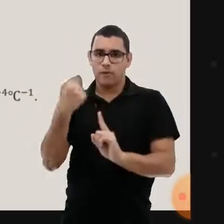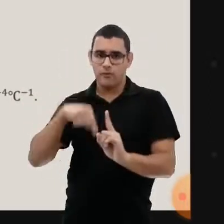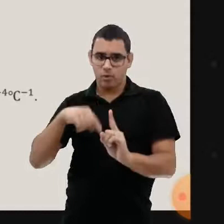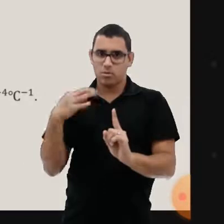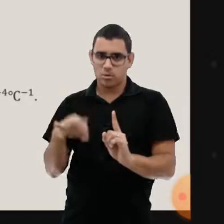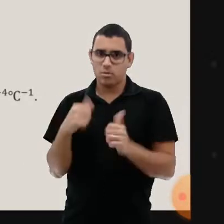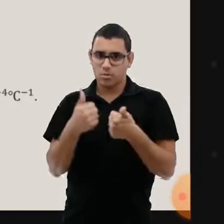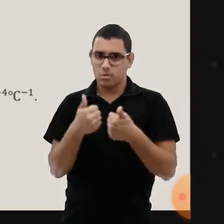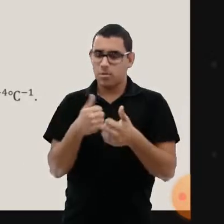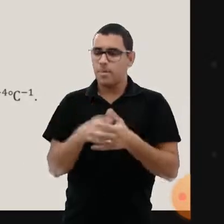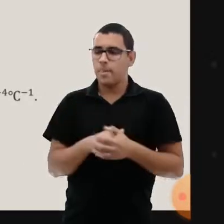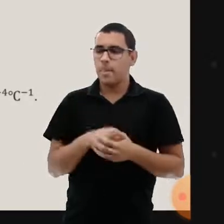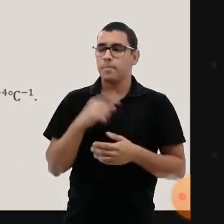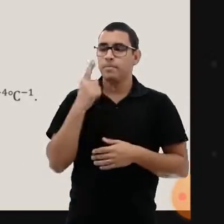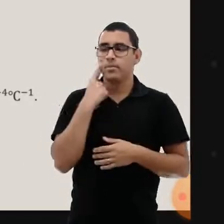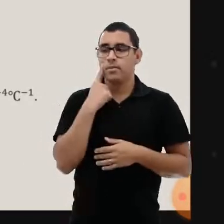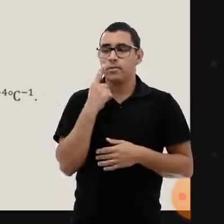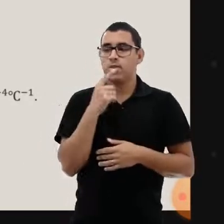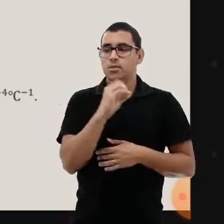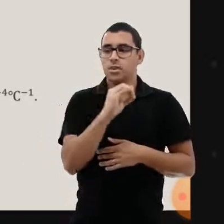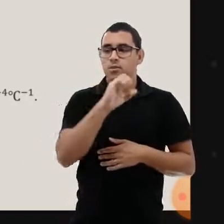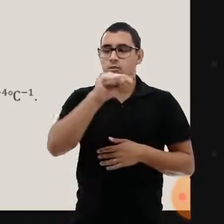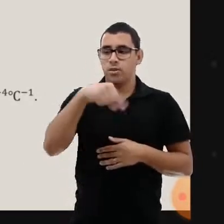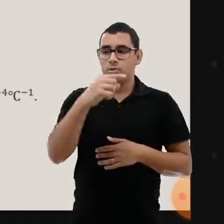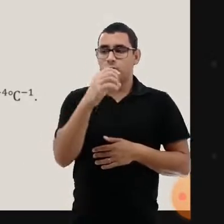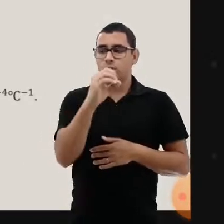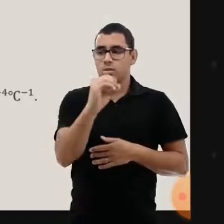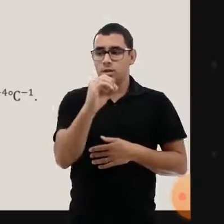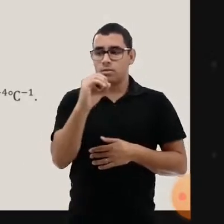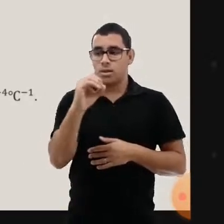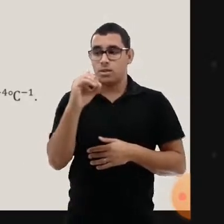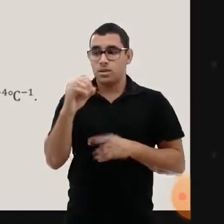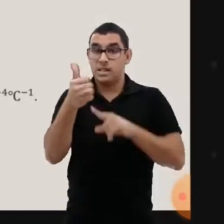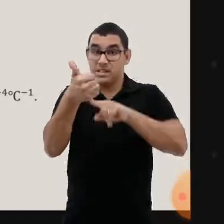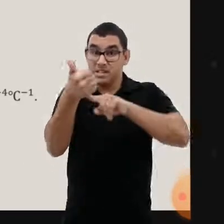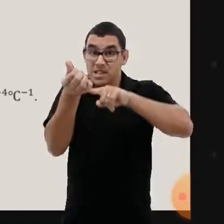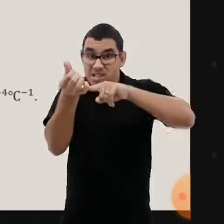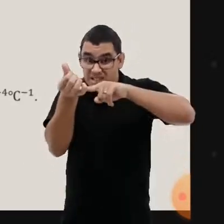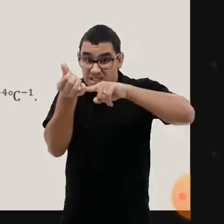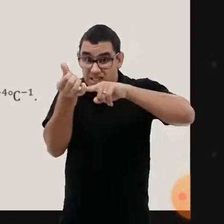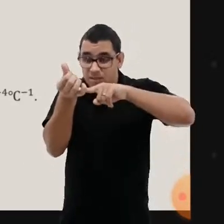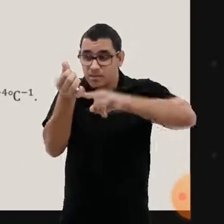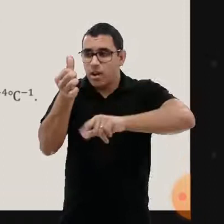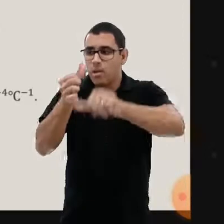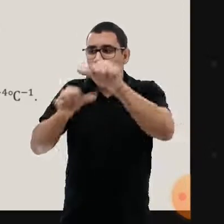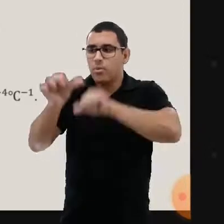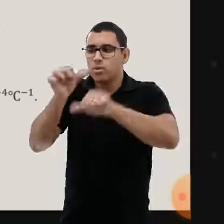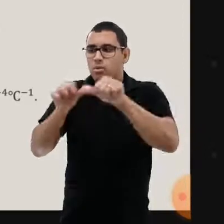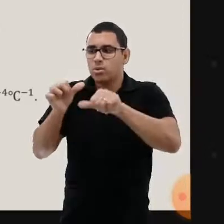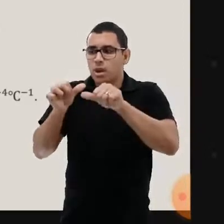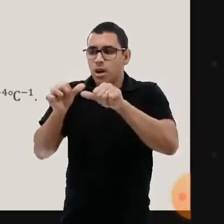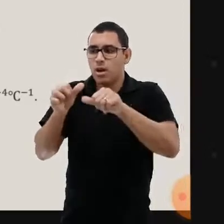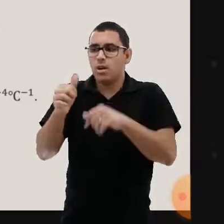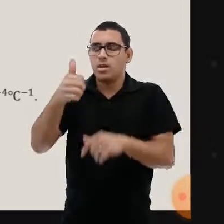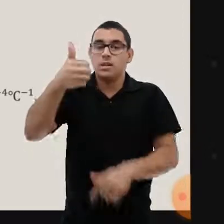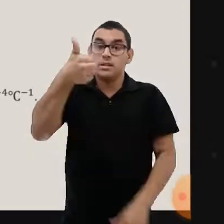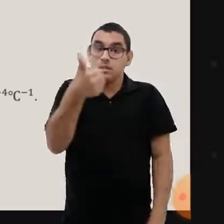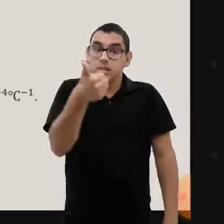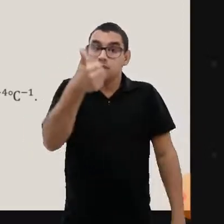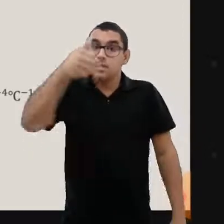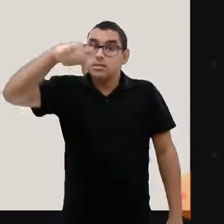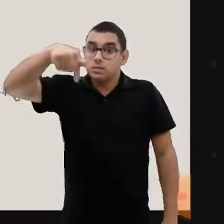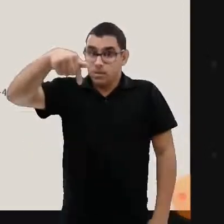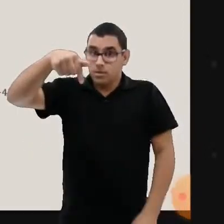nós seguimos 4 casas decimais. Então, com esse valor que